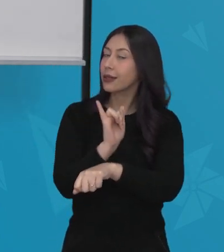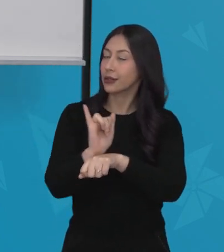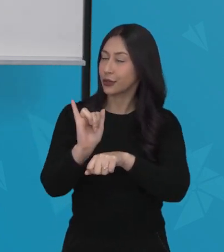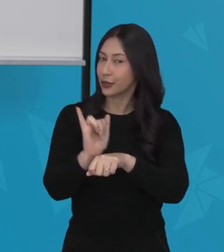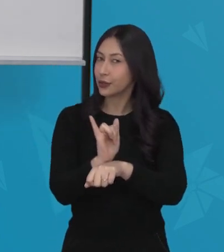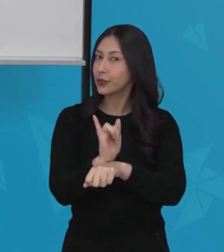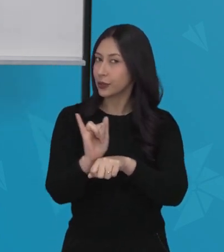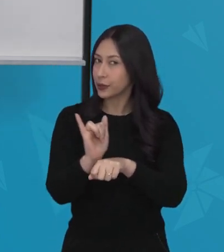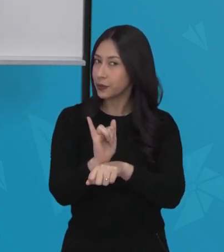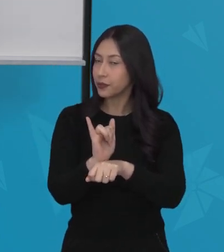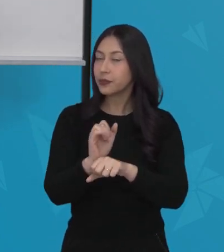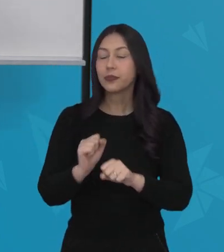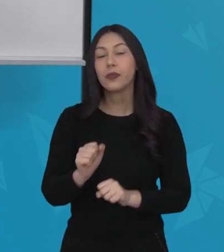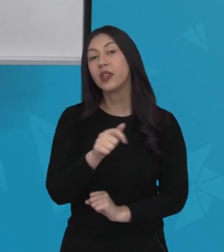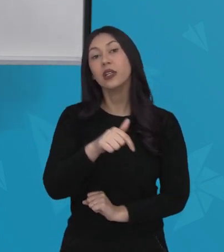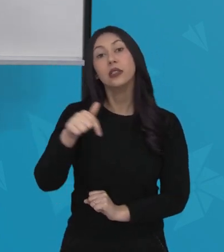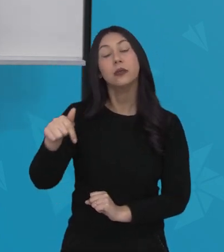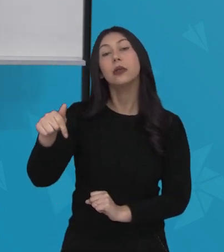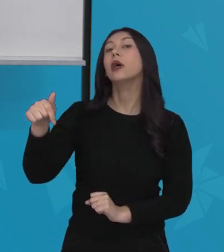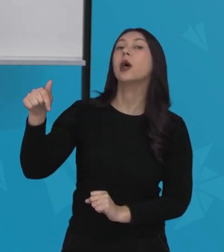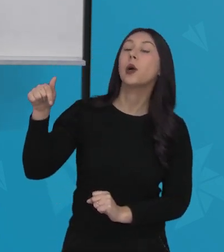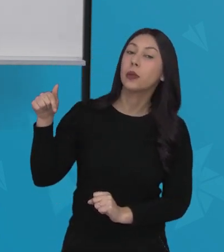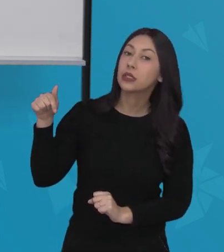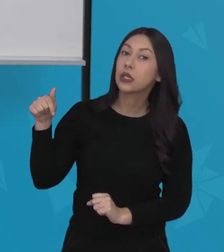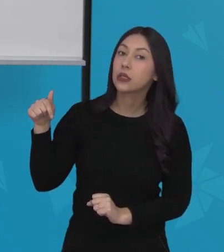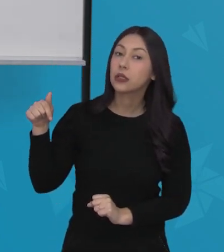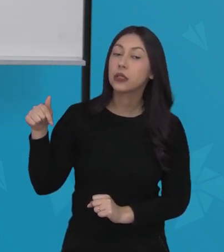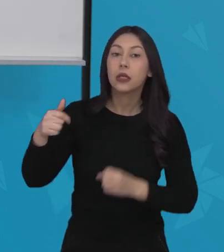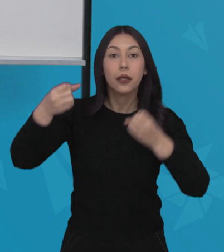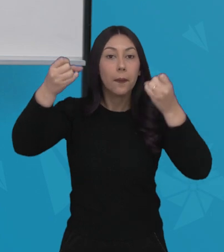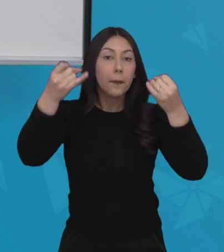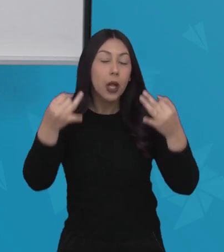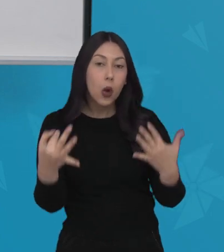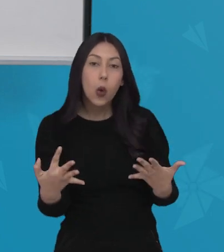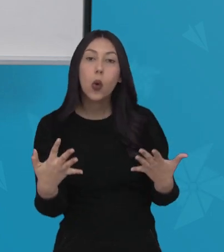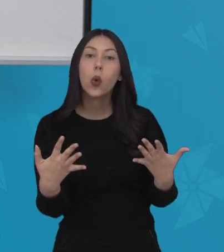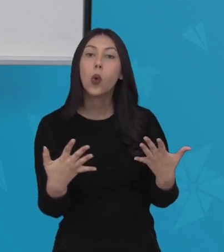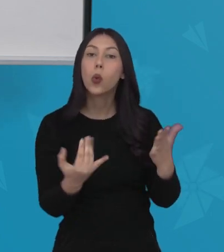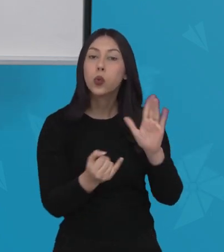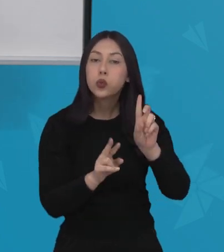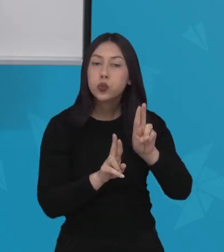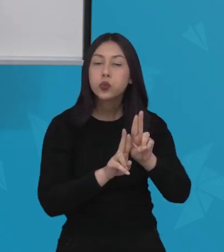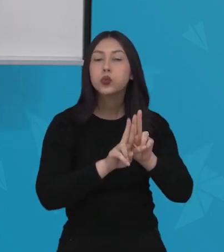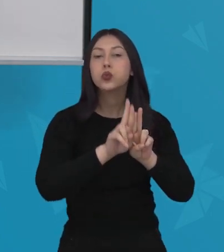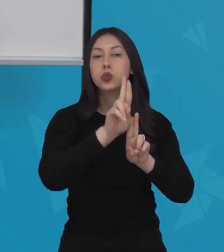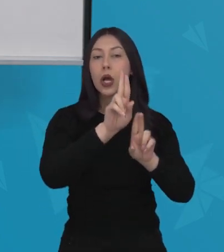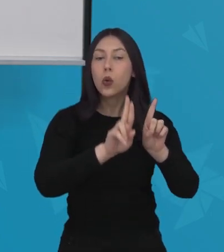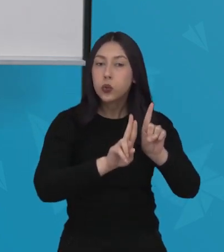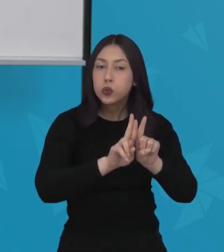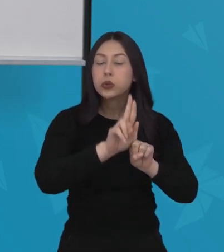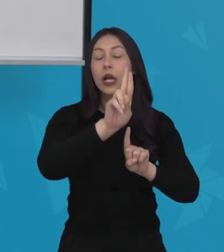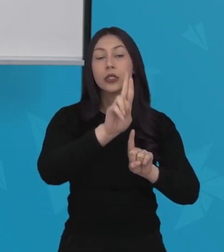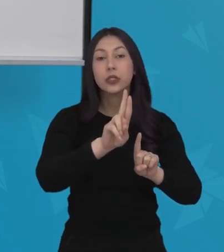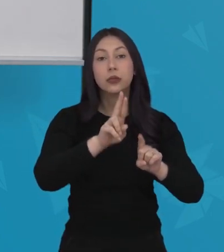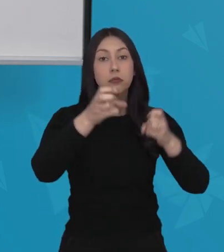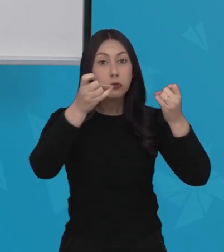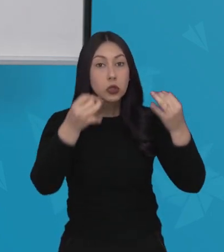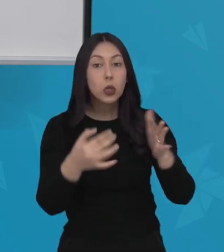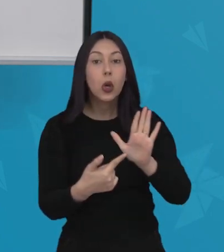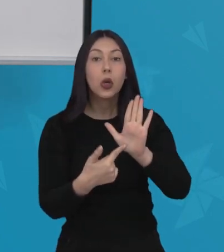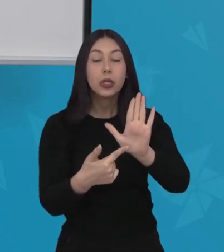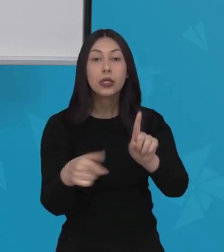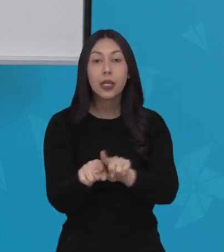gente. Lá na última semana, quando a gente falou sobre unidades de medida, a gente comentou sobre a existência daqueles